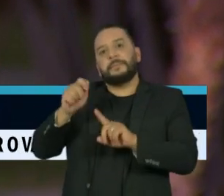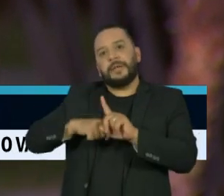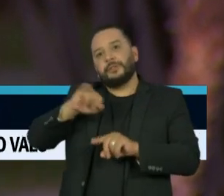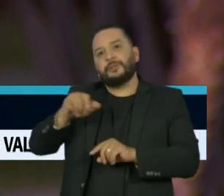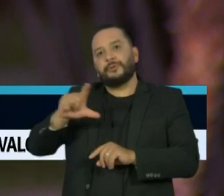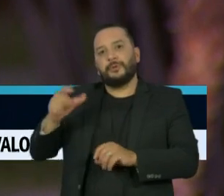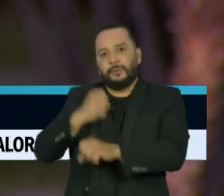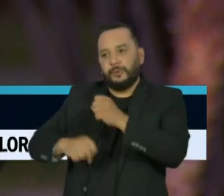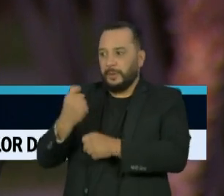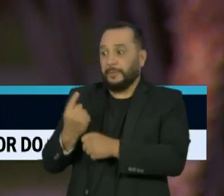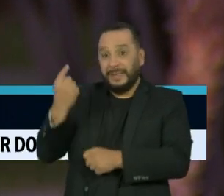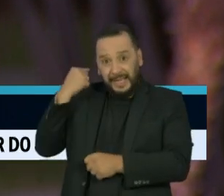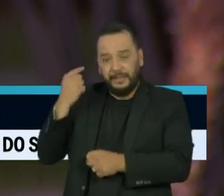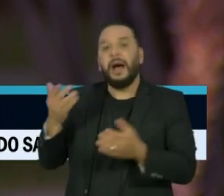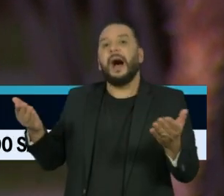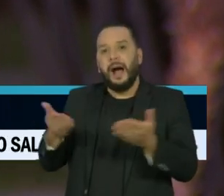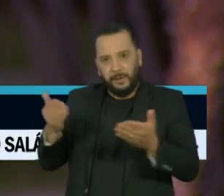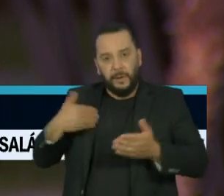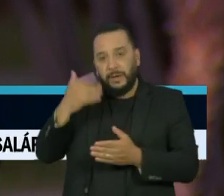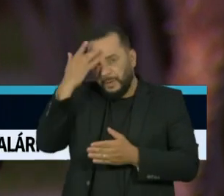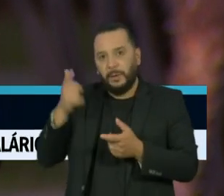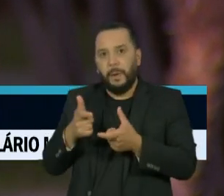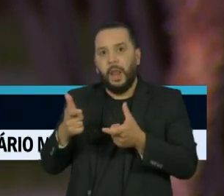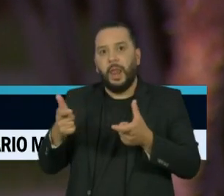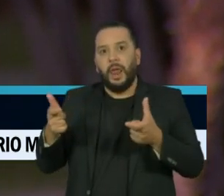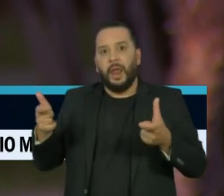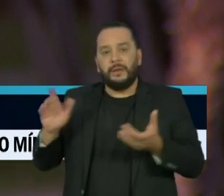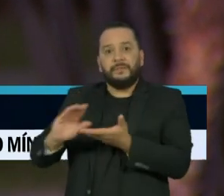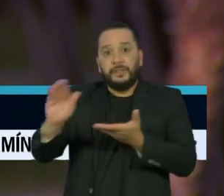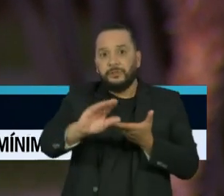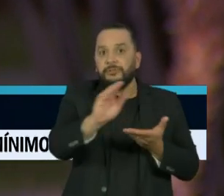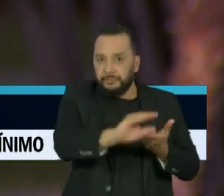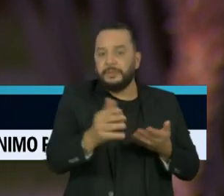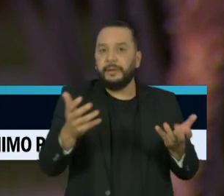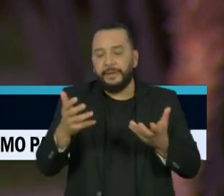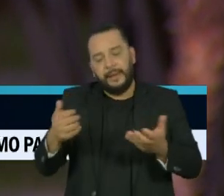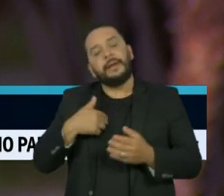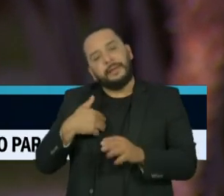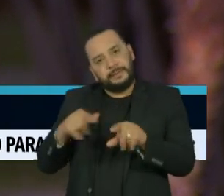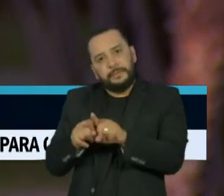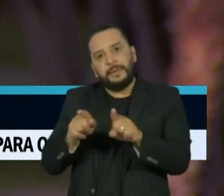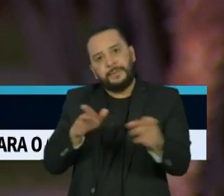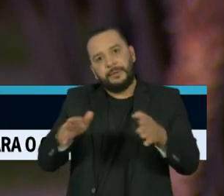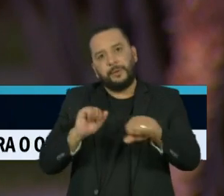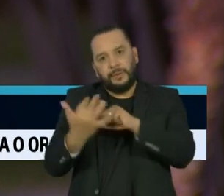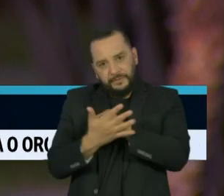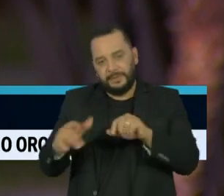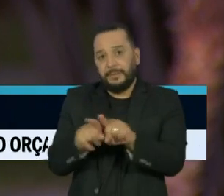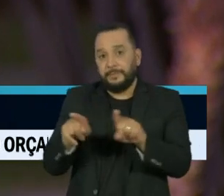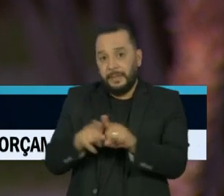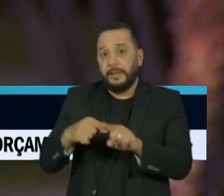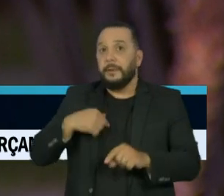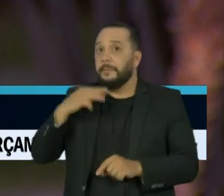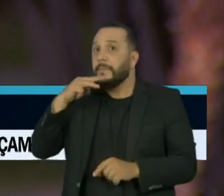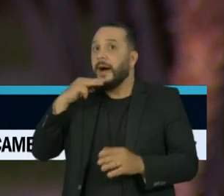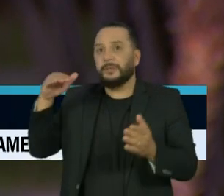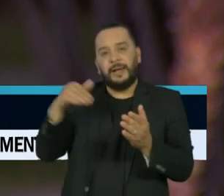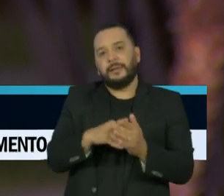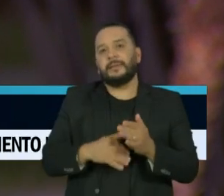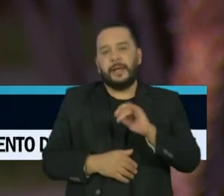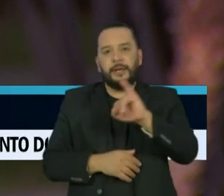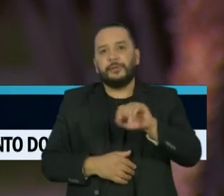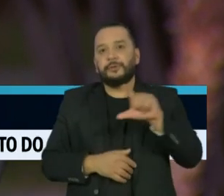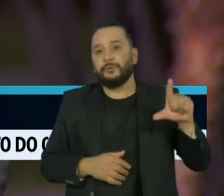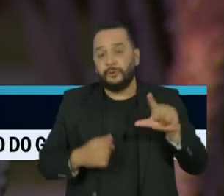o número não parou de crescer, mesmo na quarentena. De março a julho, 900 mil